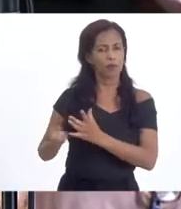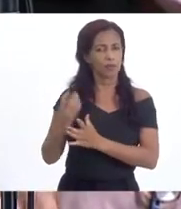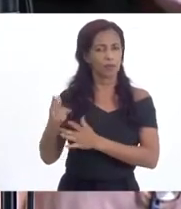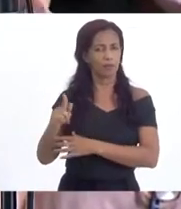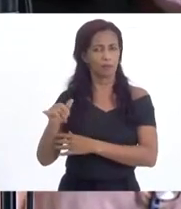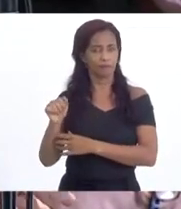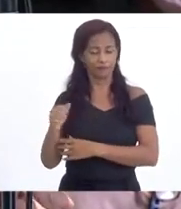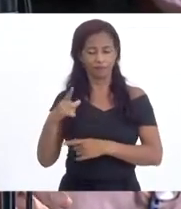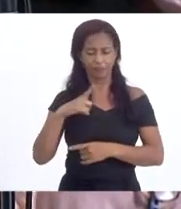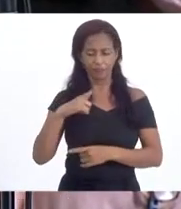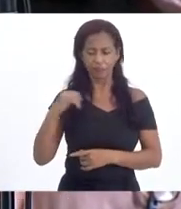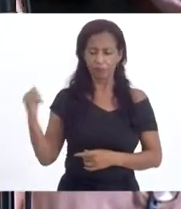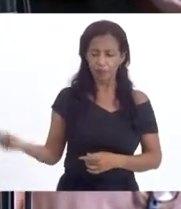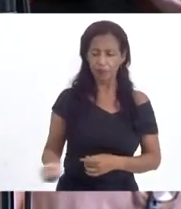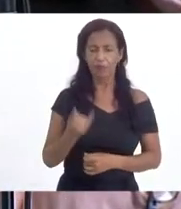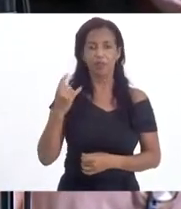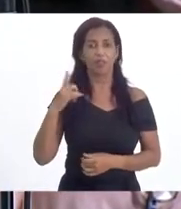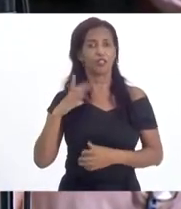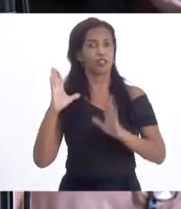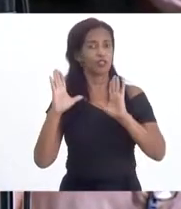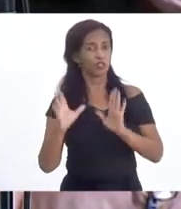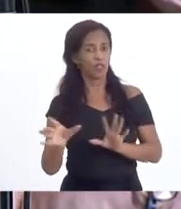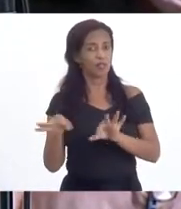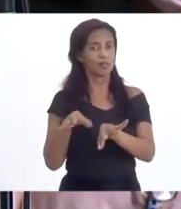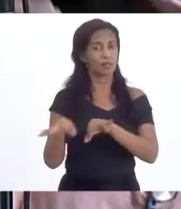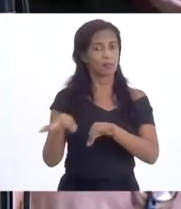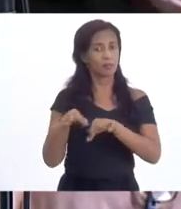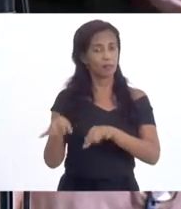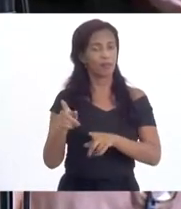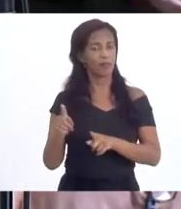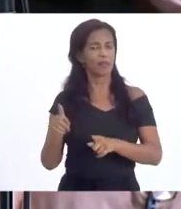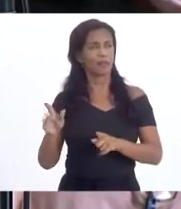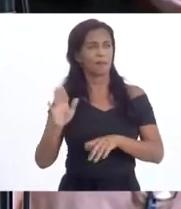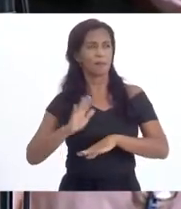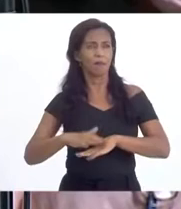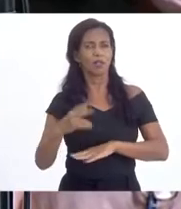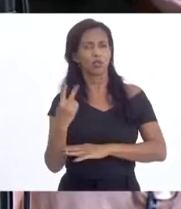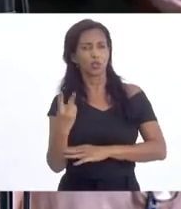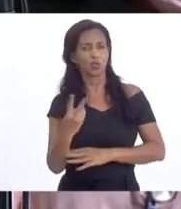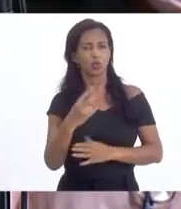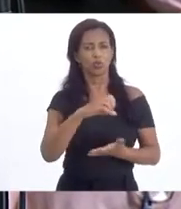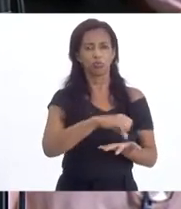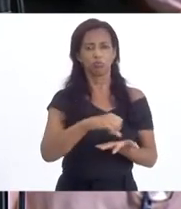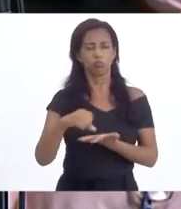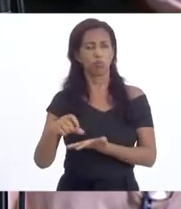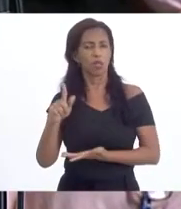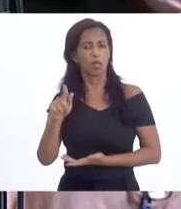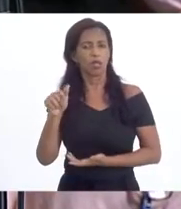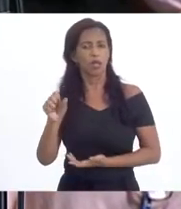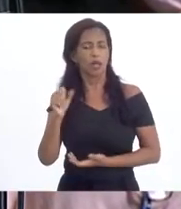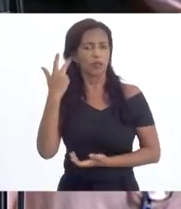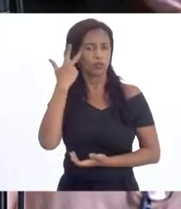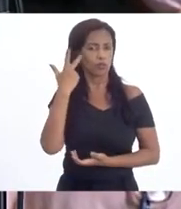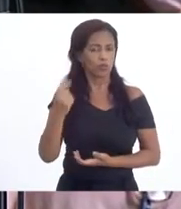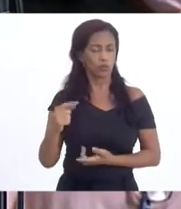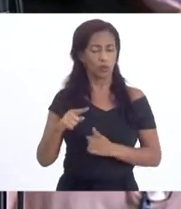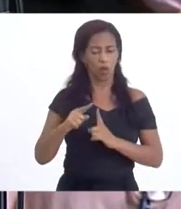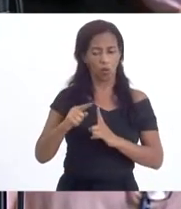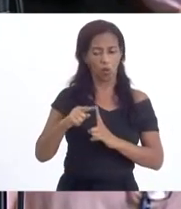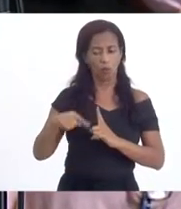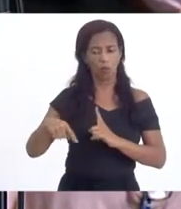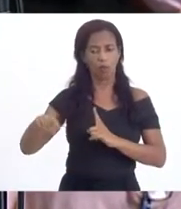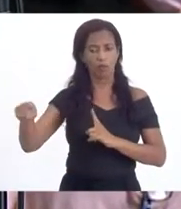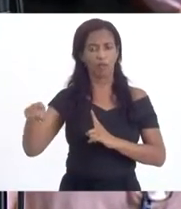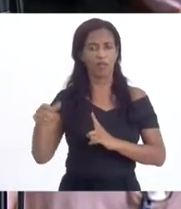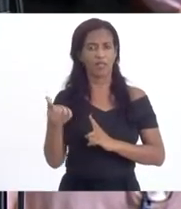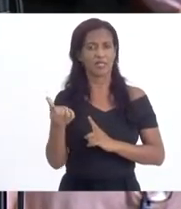Cabiúnas. Temos a possibilidade, já sendo preparada, mais duas unidades de processamento de gás natural, uma que vai processar